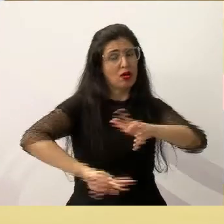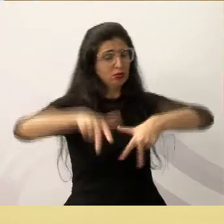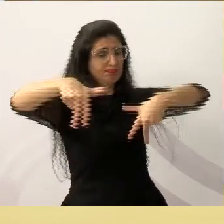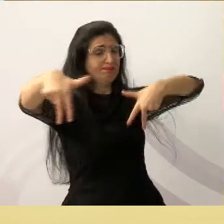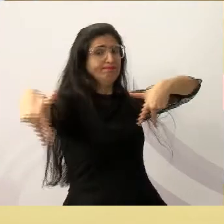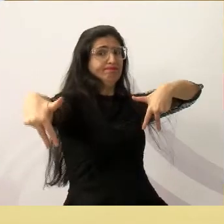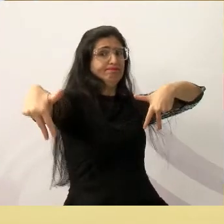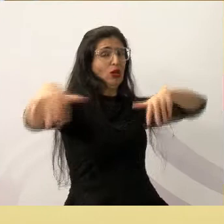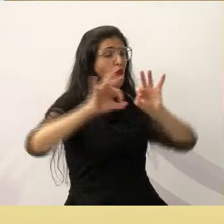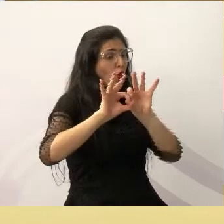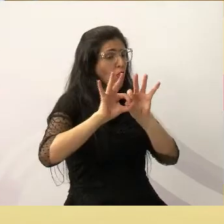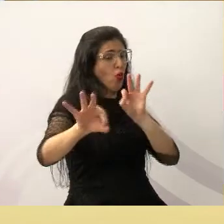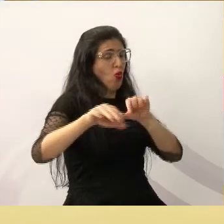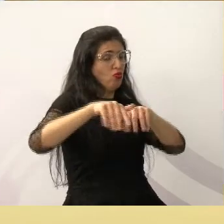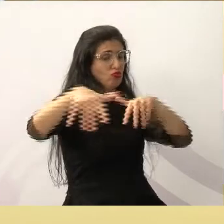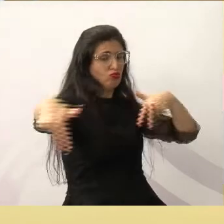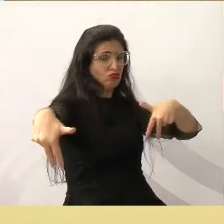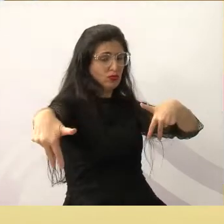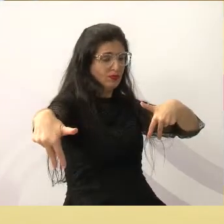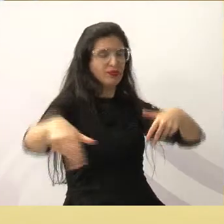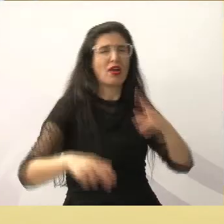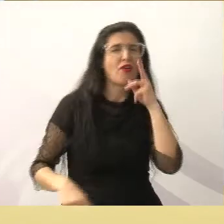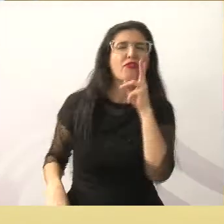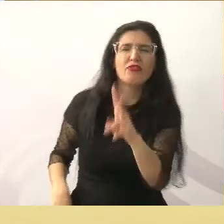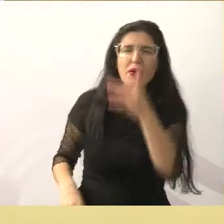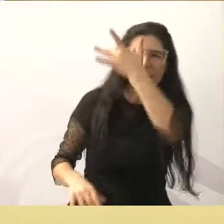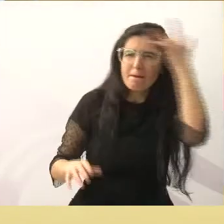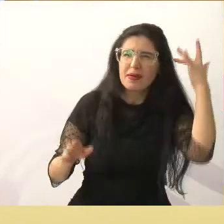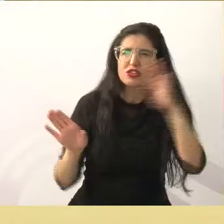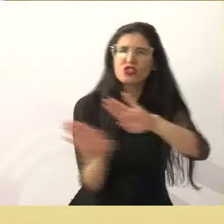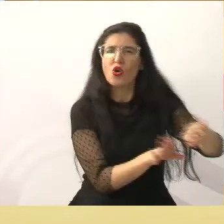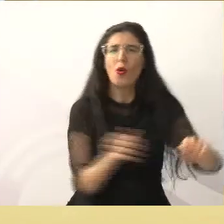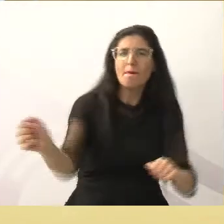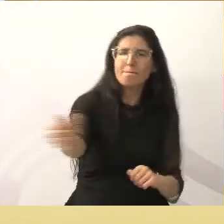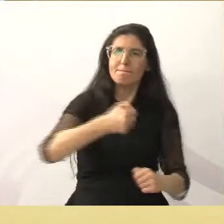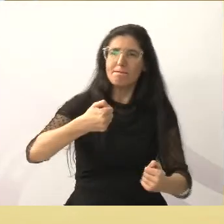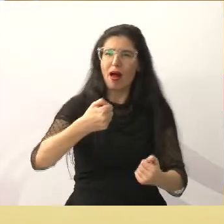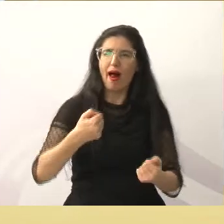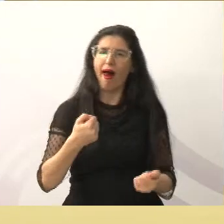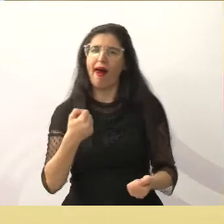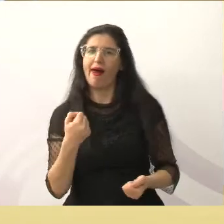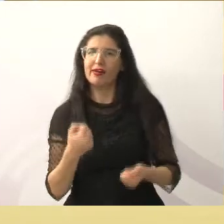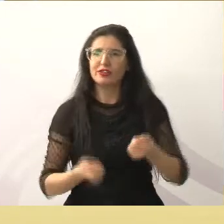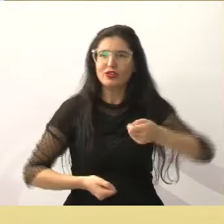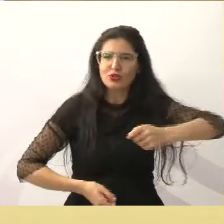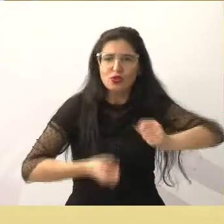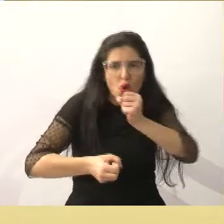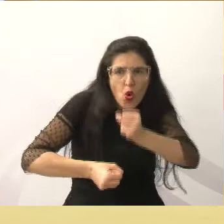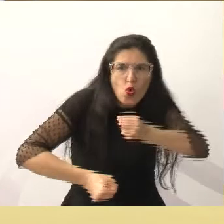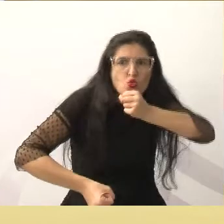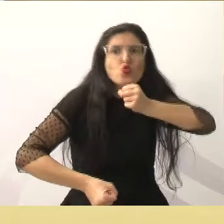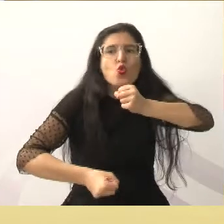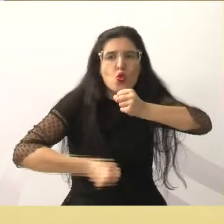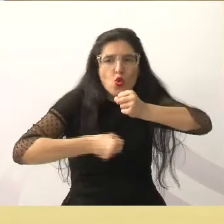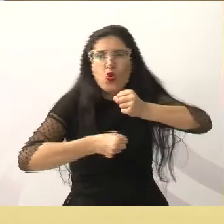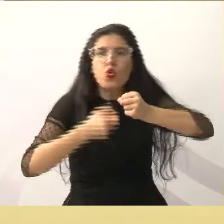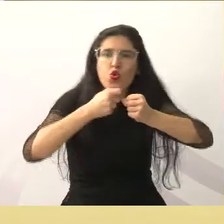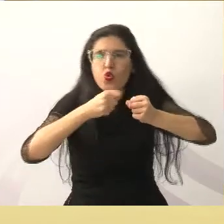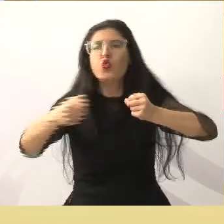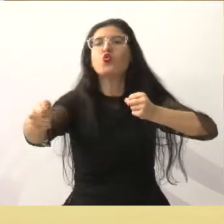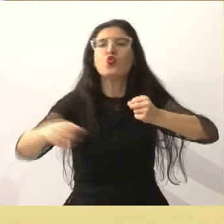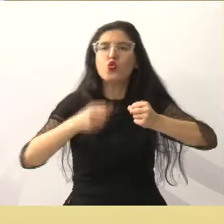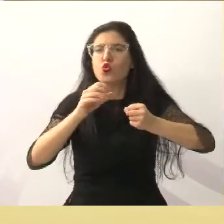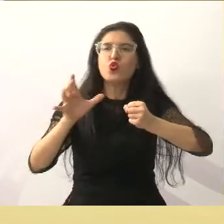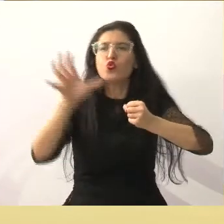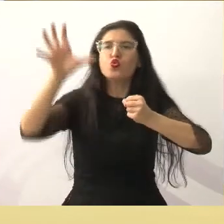funcionando, o pessoal senta para fumar narguilha, o pessoal senta para jogar bilhar. Então, ninguém senta para jogar bilhar, né? Porque joga em pé